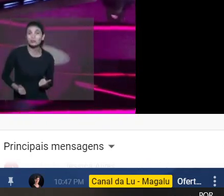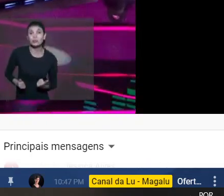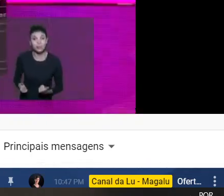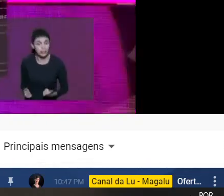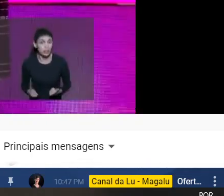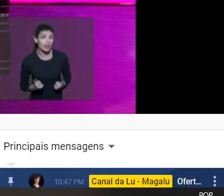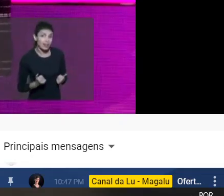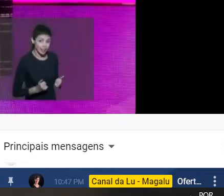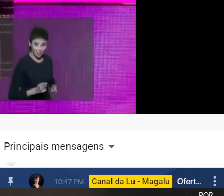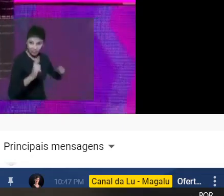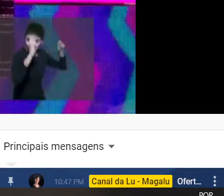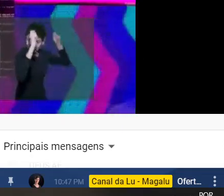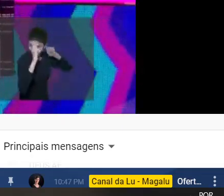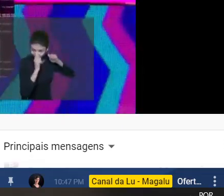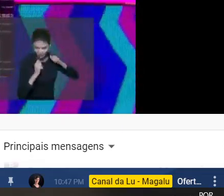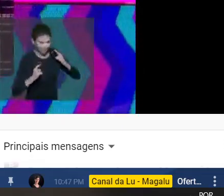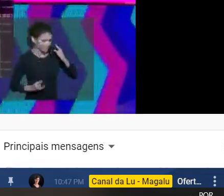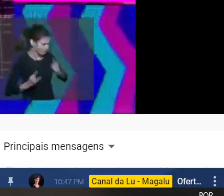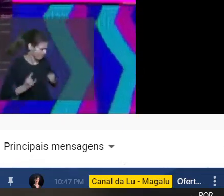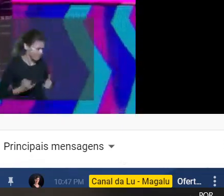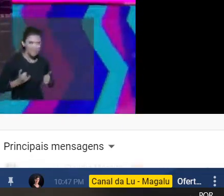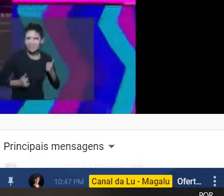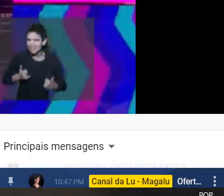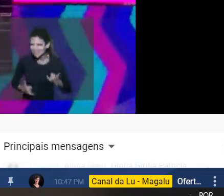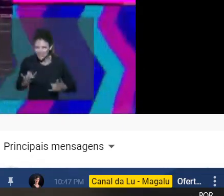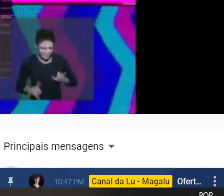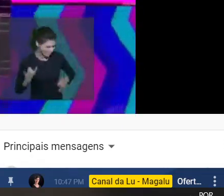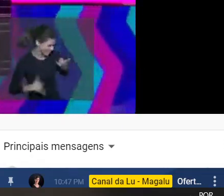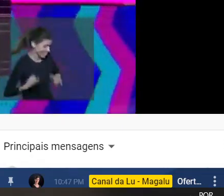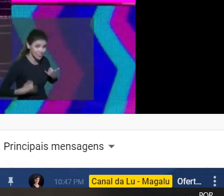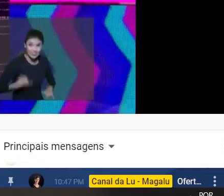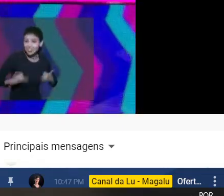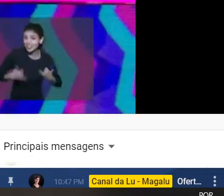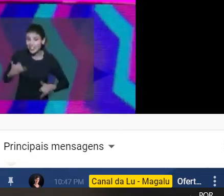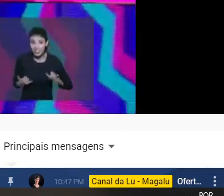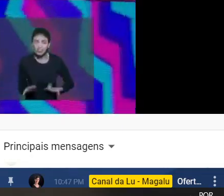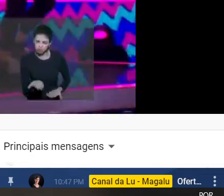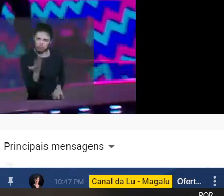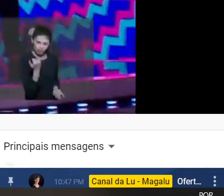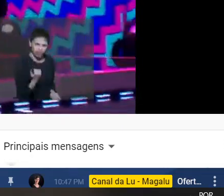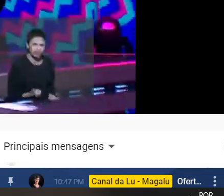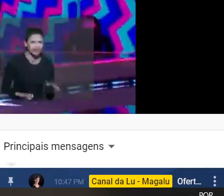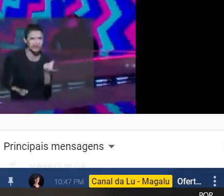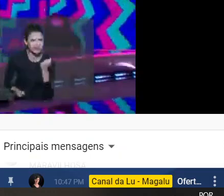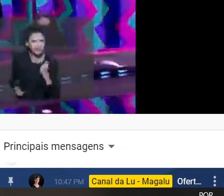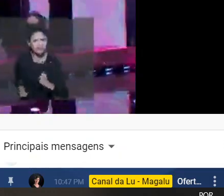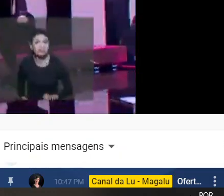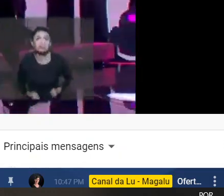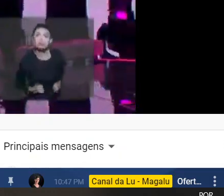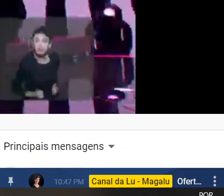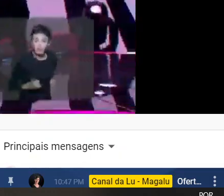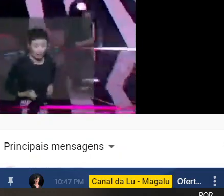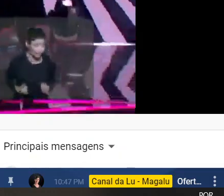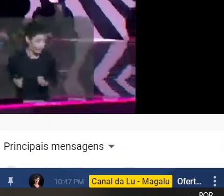Isso é Barões da Pisadinha. Puxa, Filipão, puxa, Filipão.